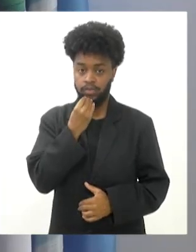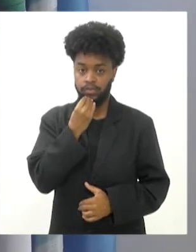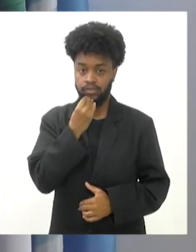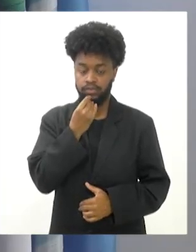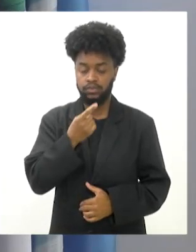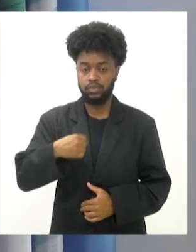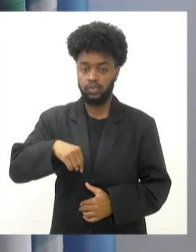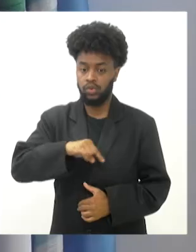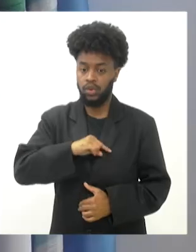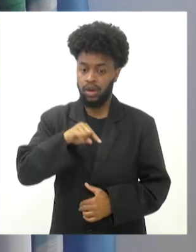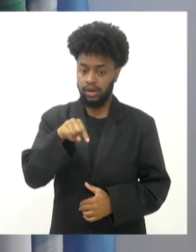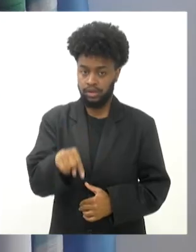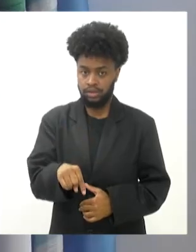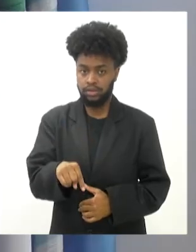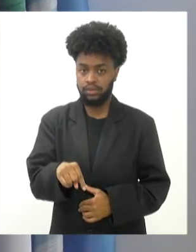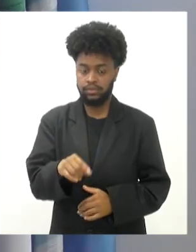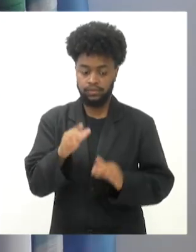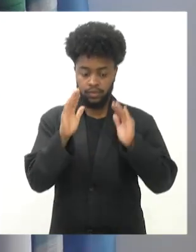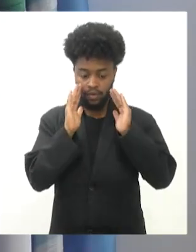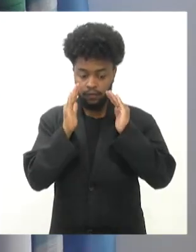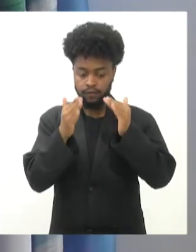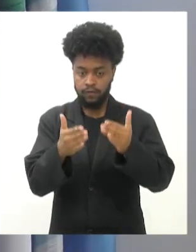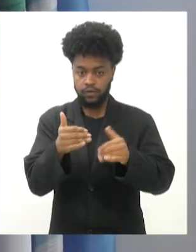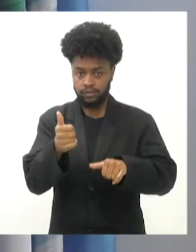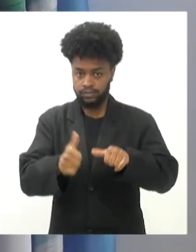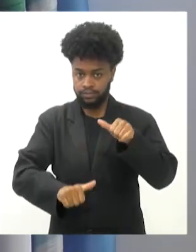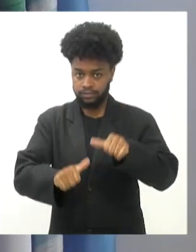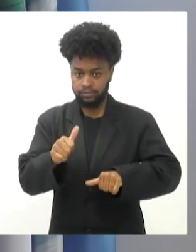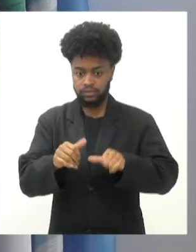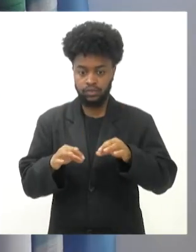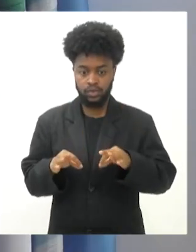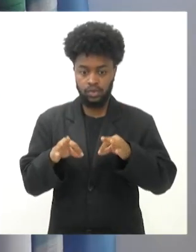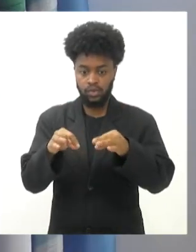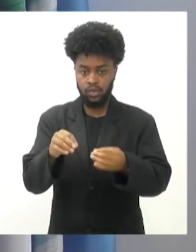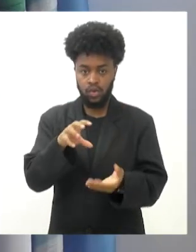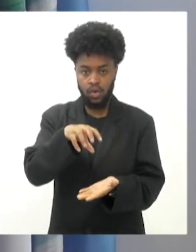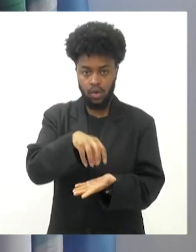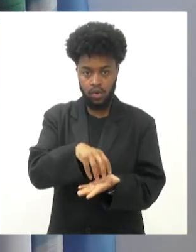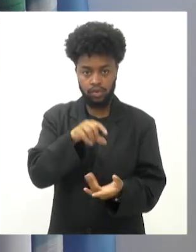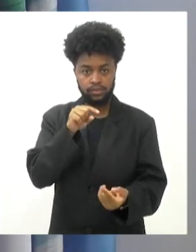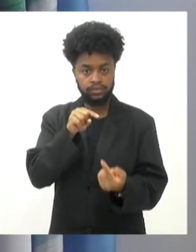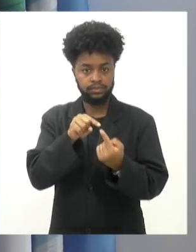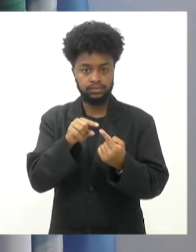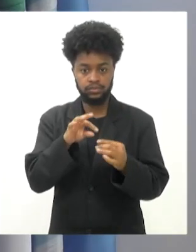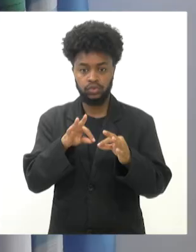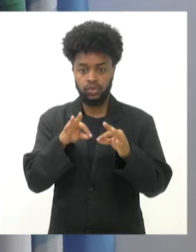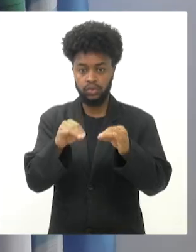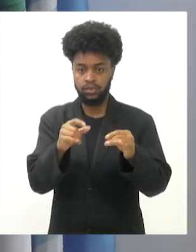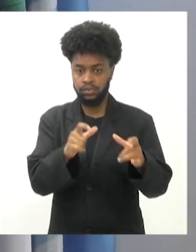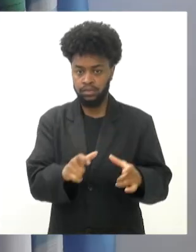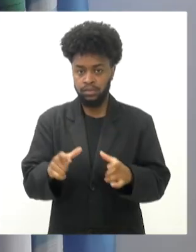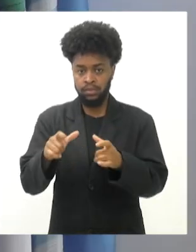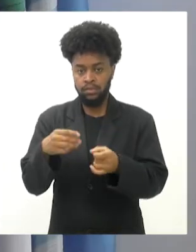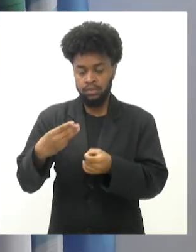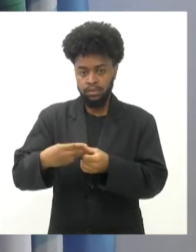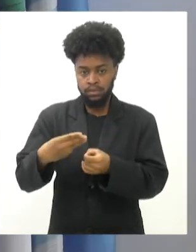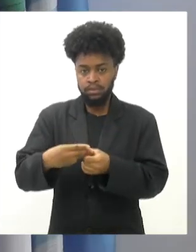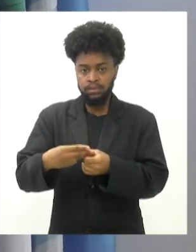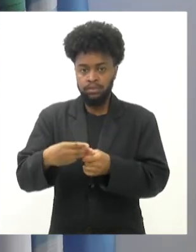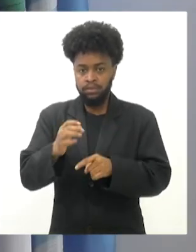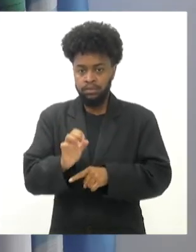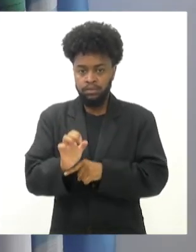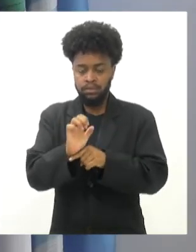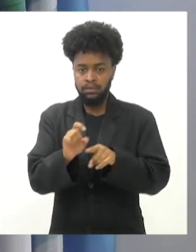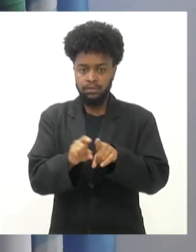estejamos aqui focados numa análise em todos os órgãos de todas as esferas, tanto municipal,